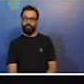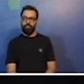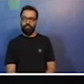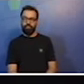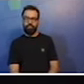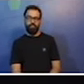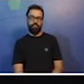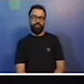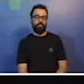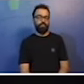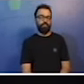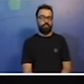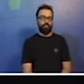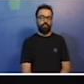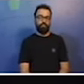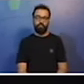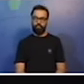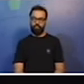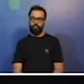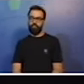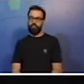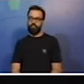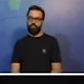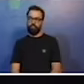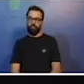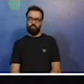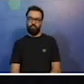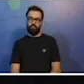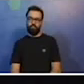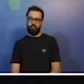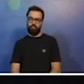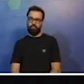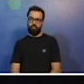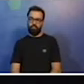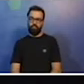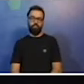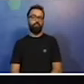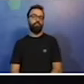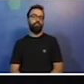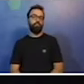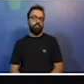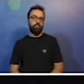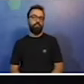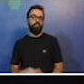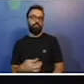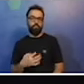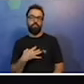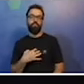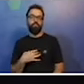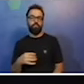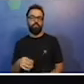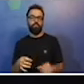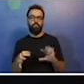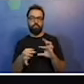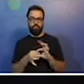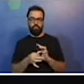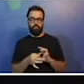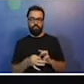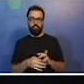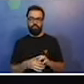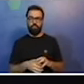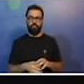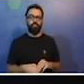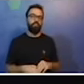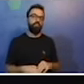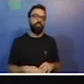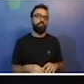palavra dia na oração, então meu verbo ser fica no singular. Outros casos de concordância. Verbo mais o